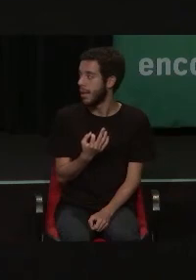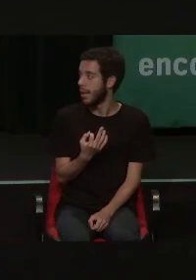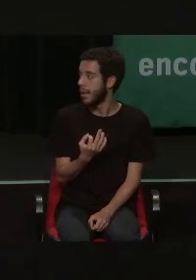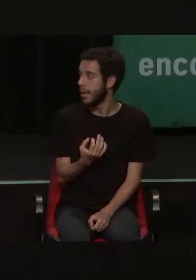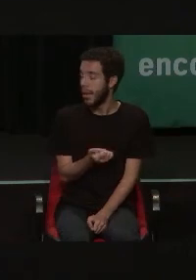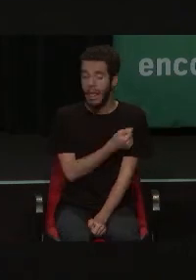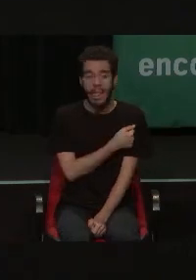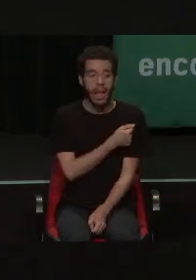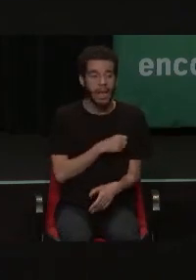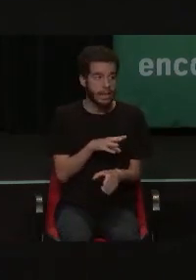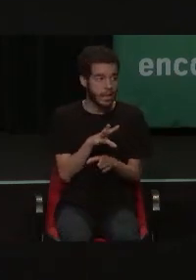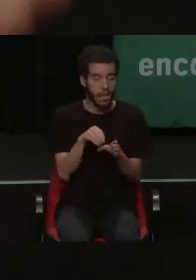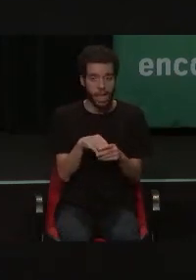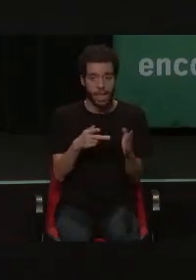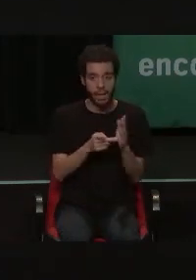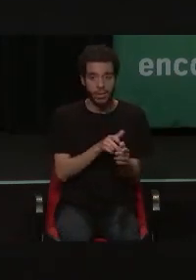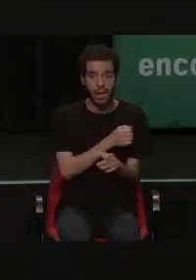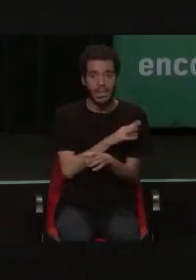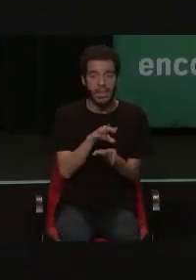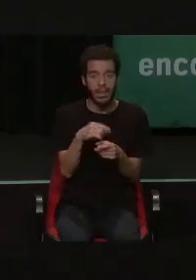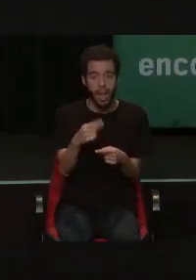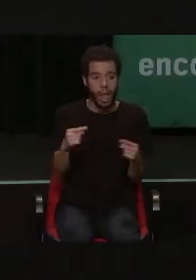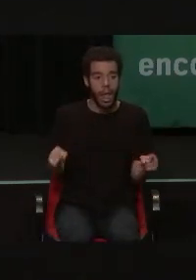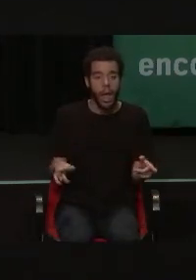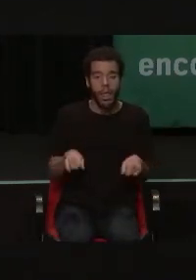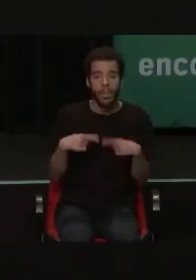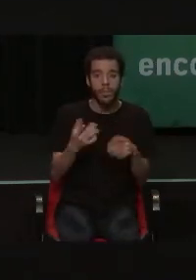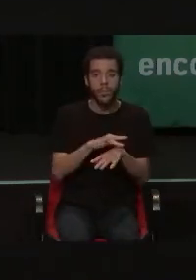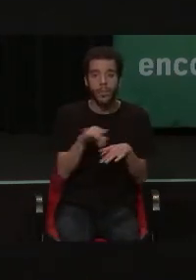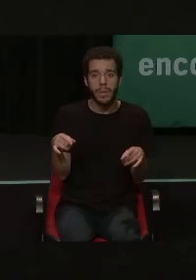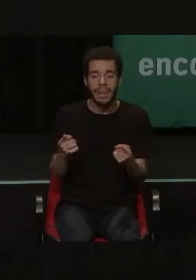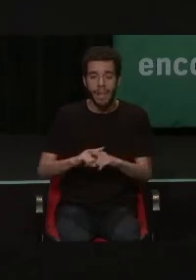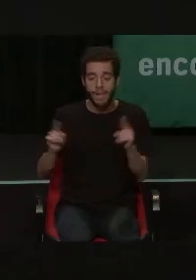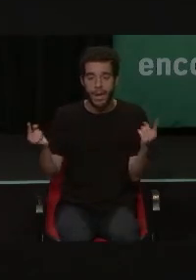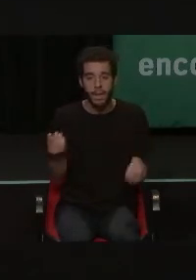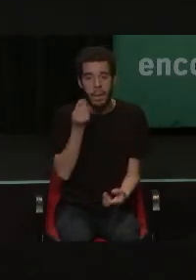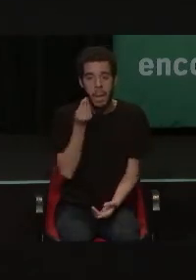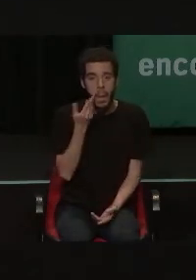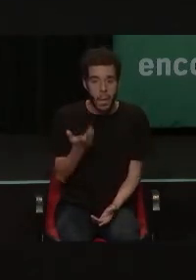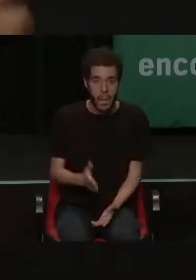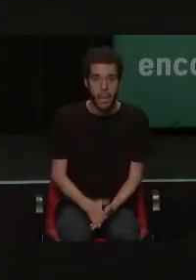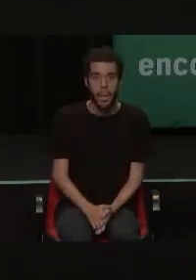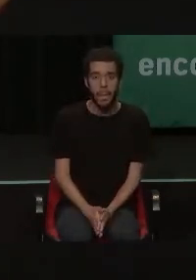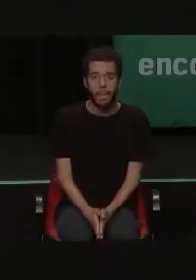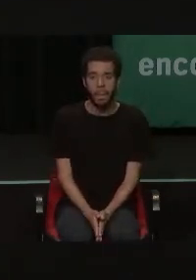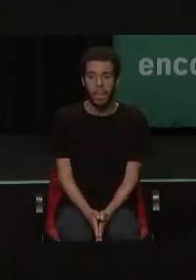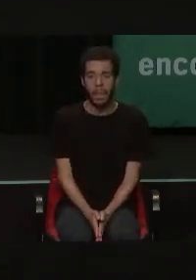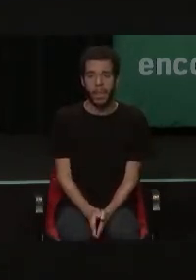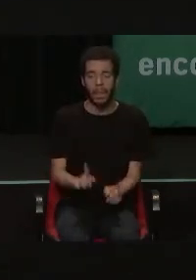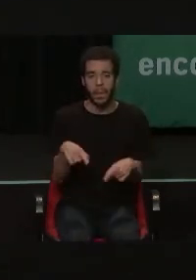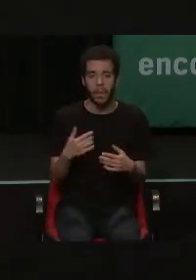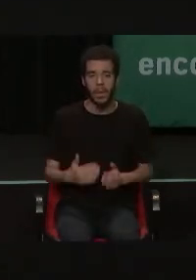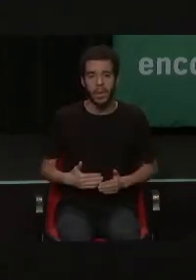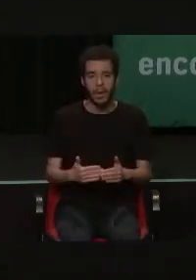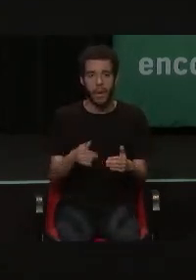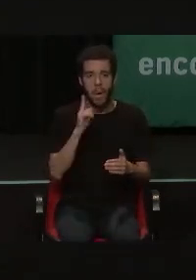desenvolveu a doença. Como é que isso depois se impacta connosco no hospital? E depois era para o colega da gravidez.